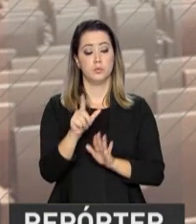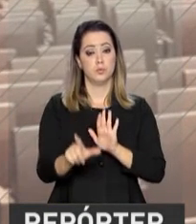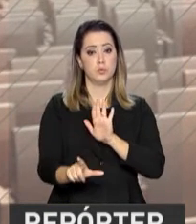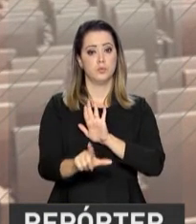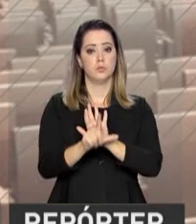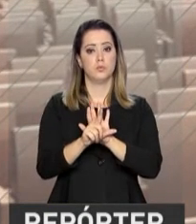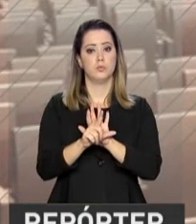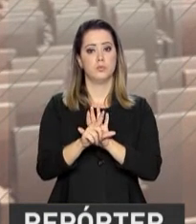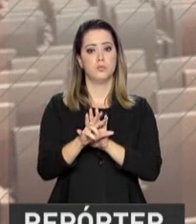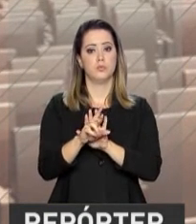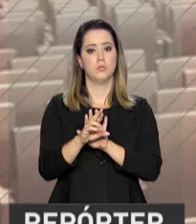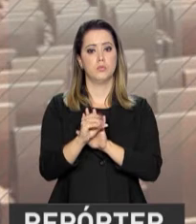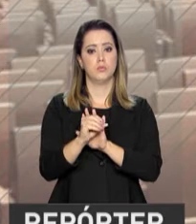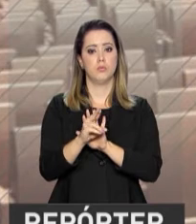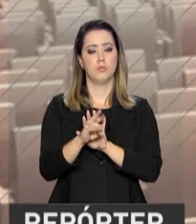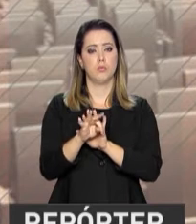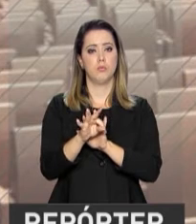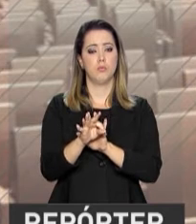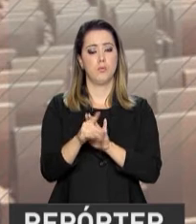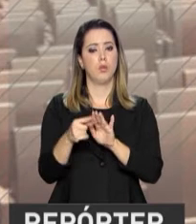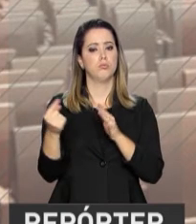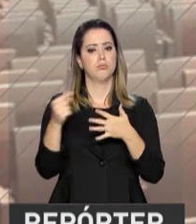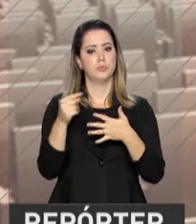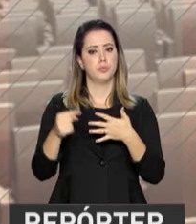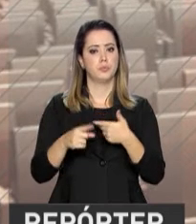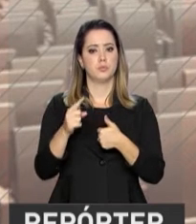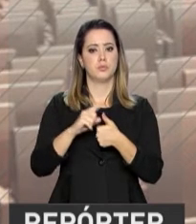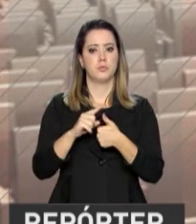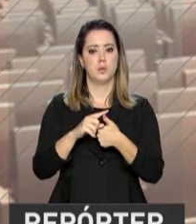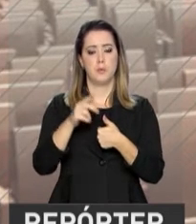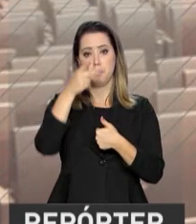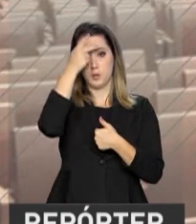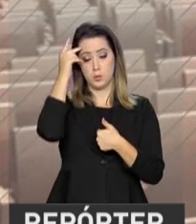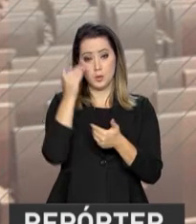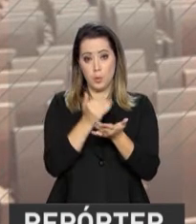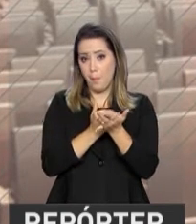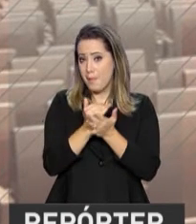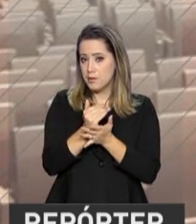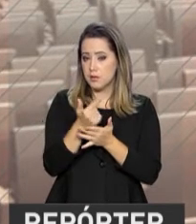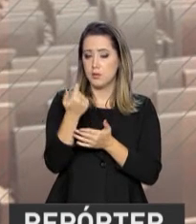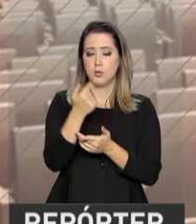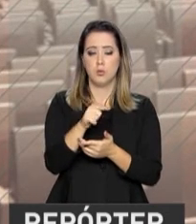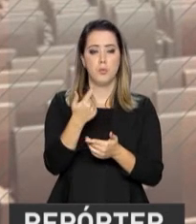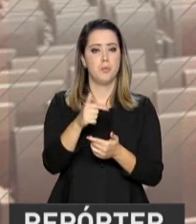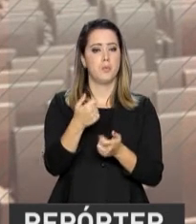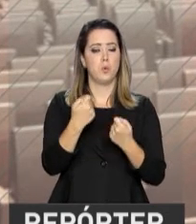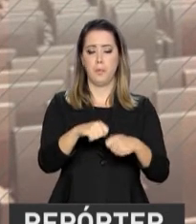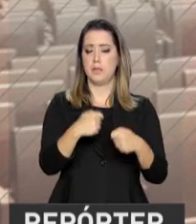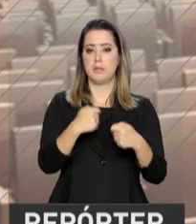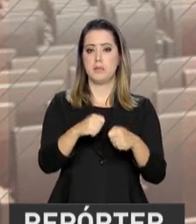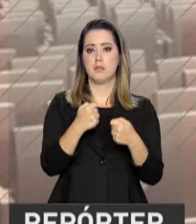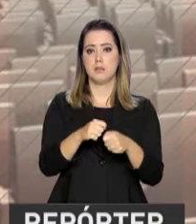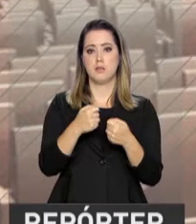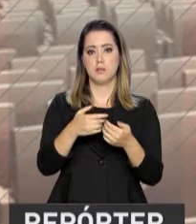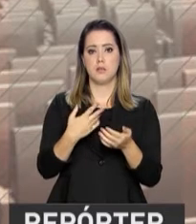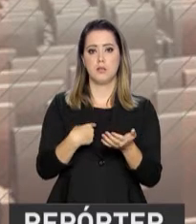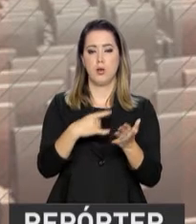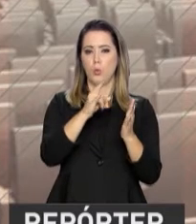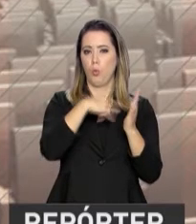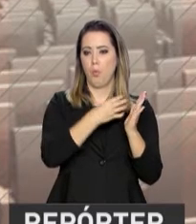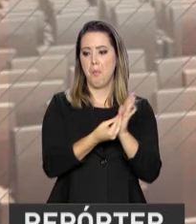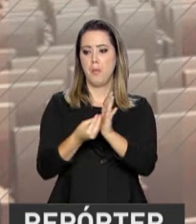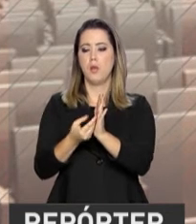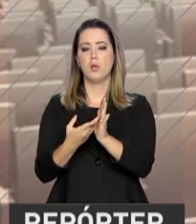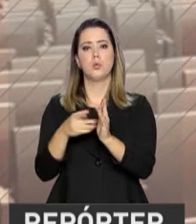Lei Rouanet tem ainda os seguintes pontos. Iniciantes não terão de comprovar atuação na área relacionada ao projeto.